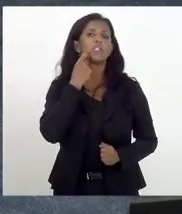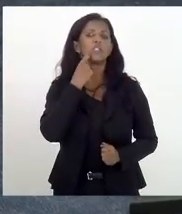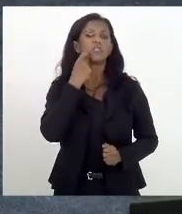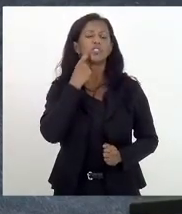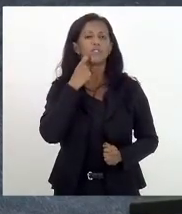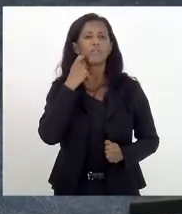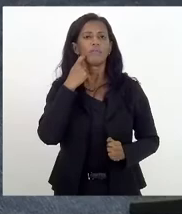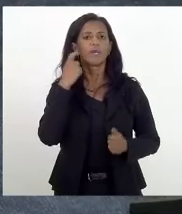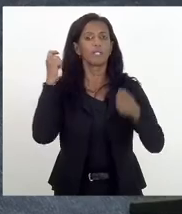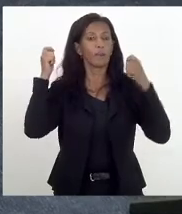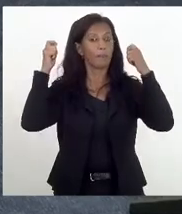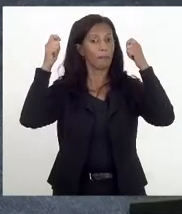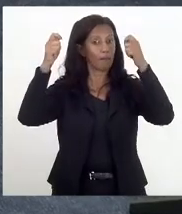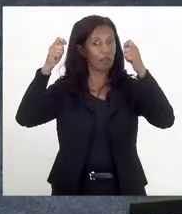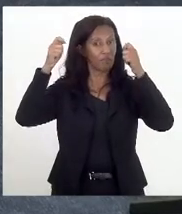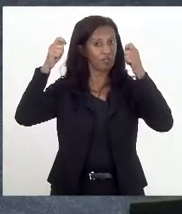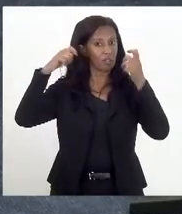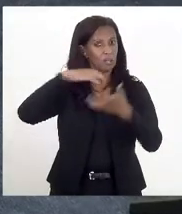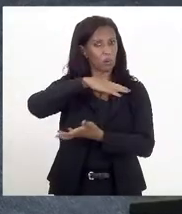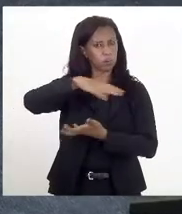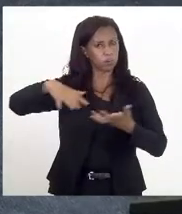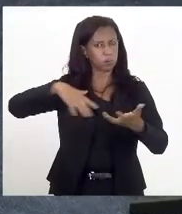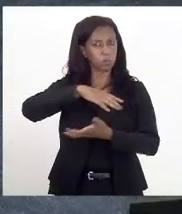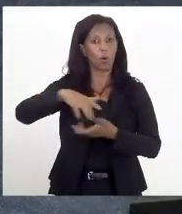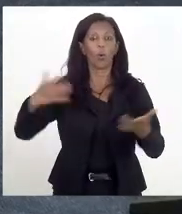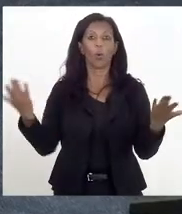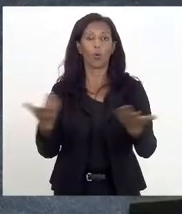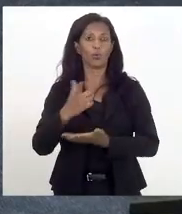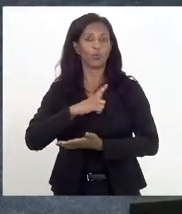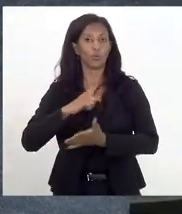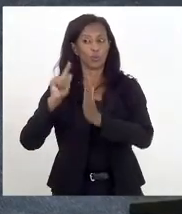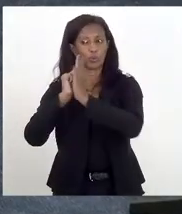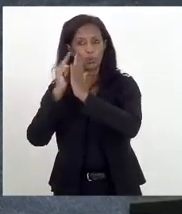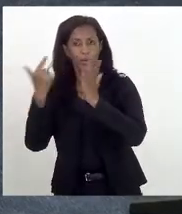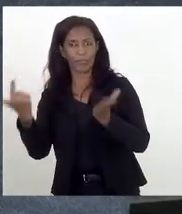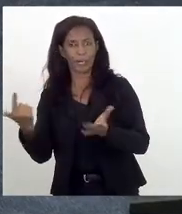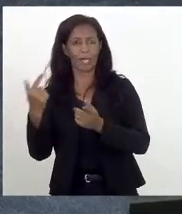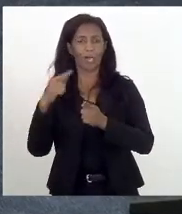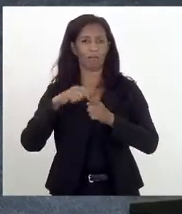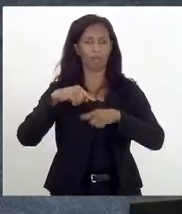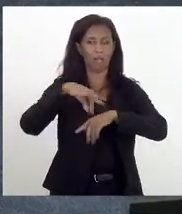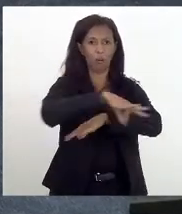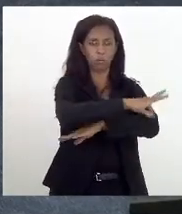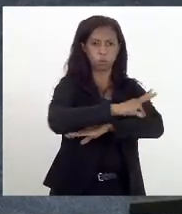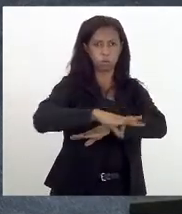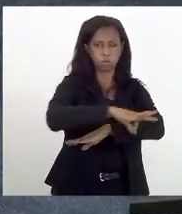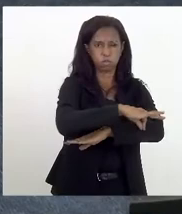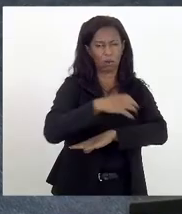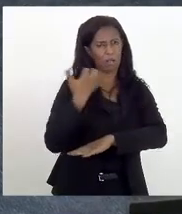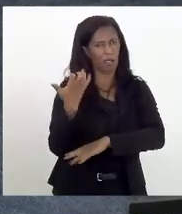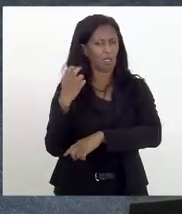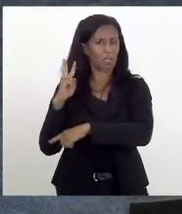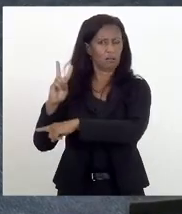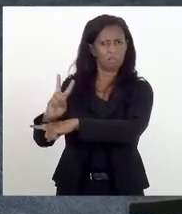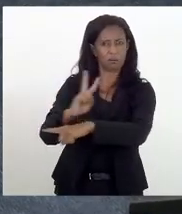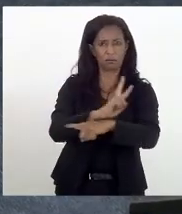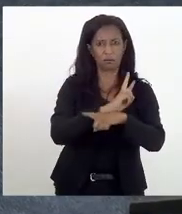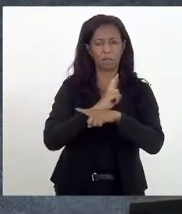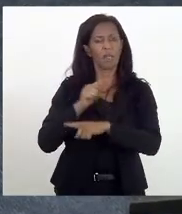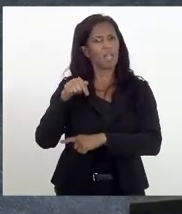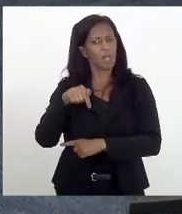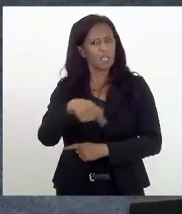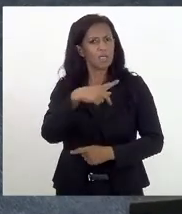hoje tem uma matéria grande e no Globo em outros jornais vários artistas arquitetos querendo defender o